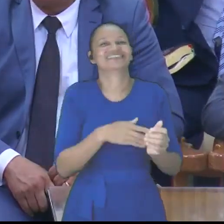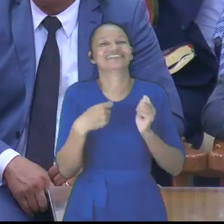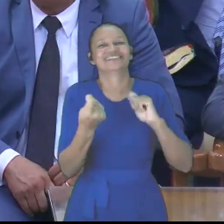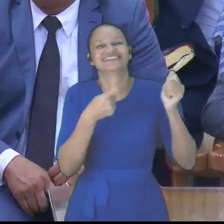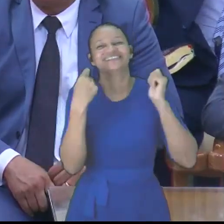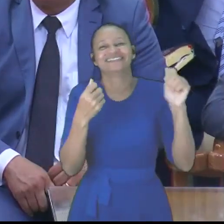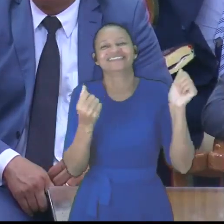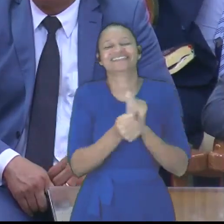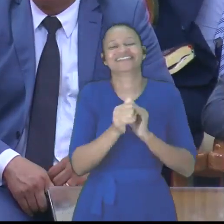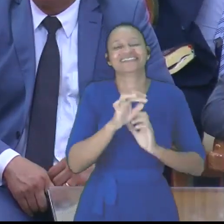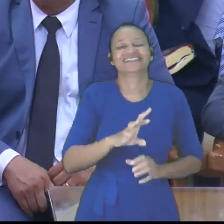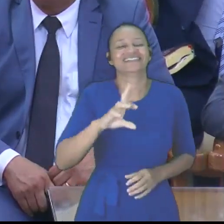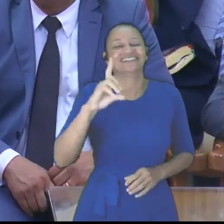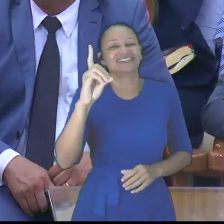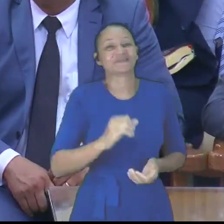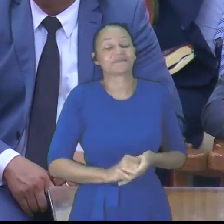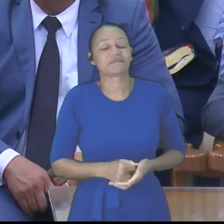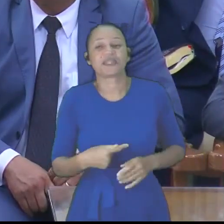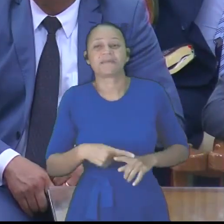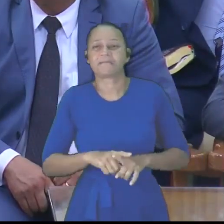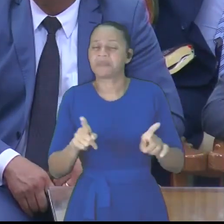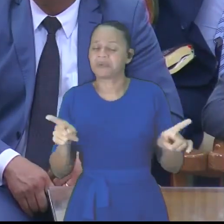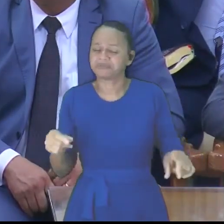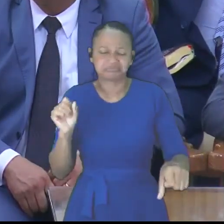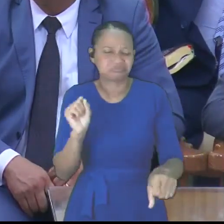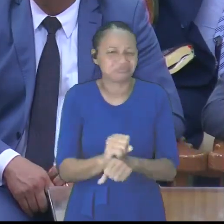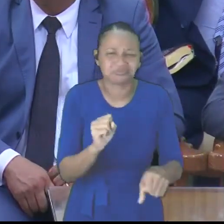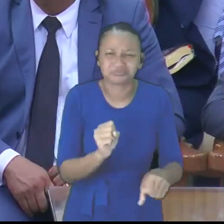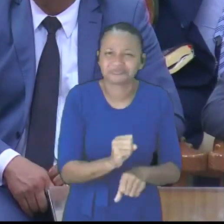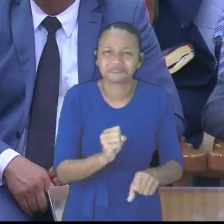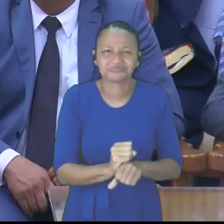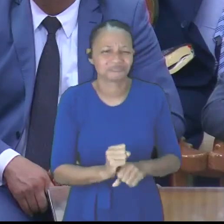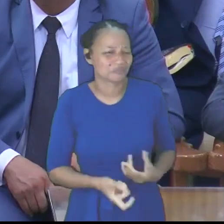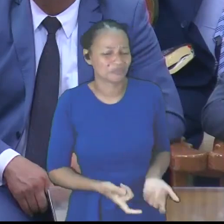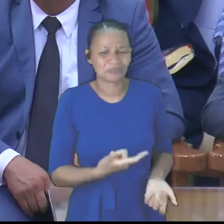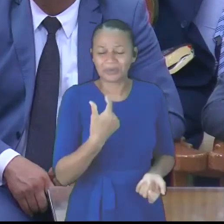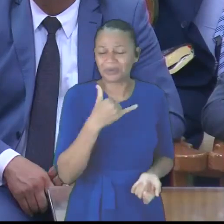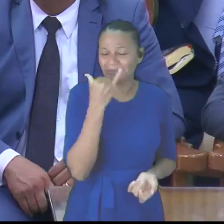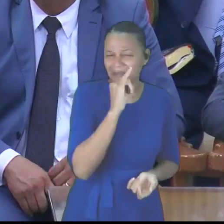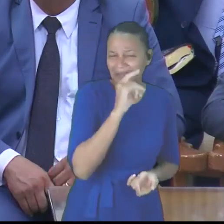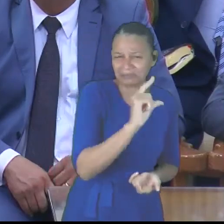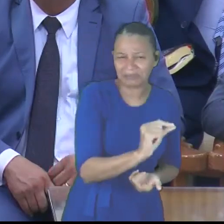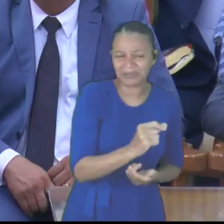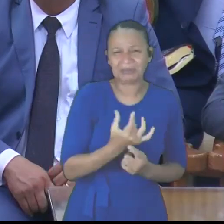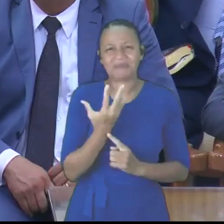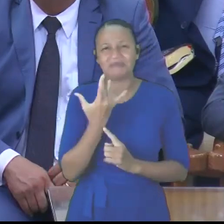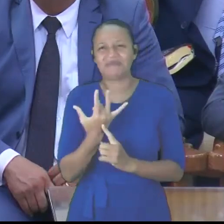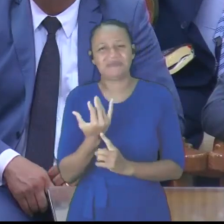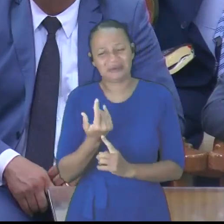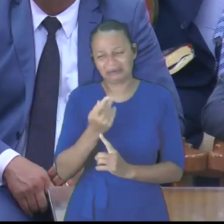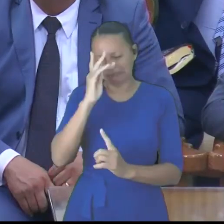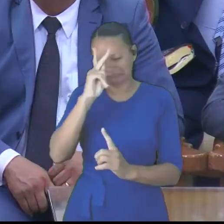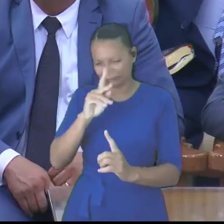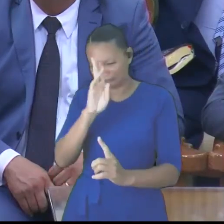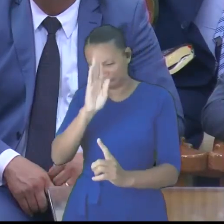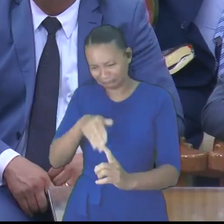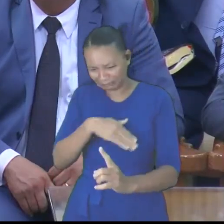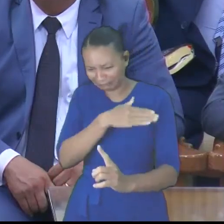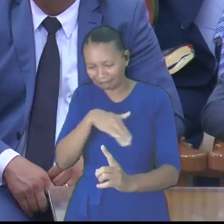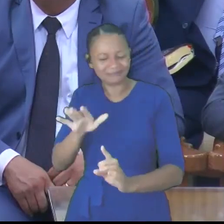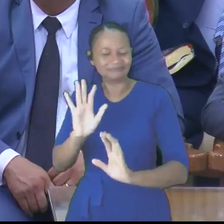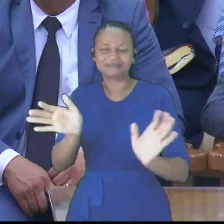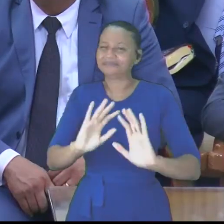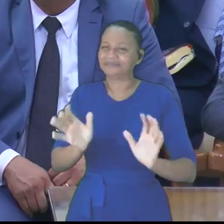Aleluia, glória a Deus. Mas eu não estou esperando por pilha, nem por vela benta, nem estou esperando por kit de